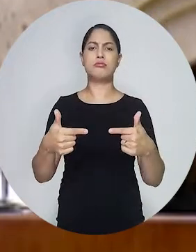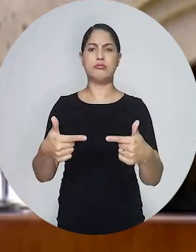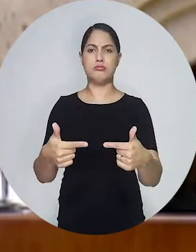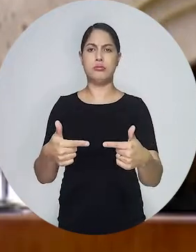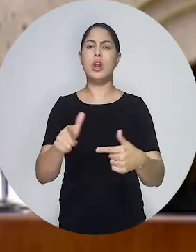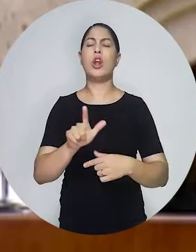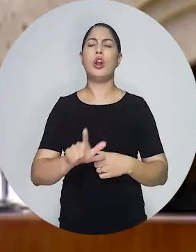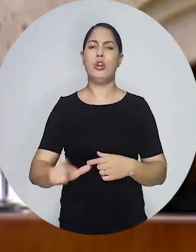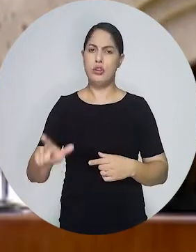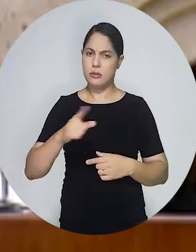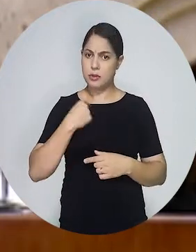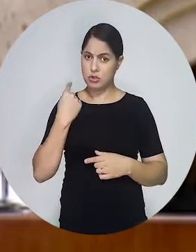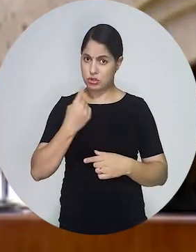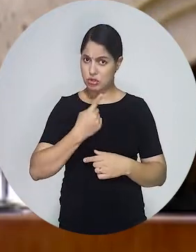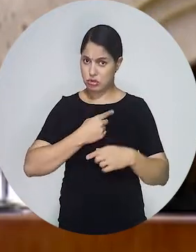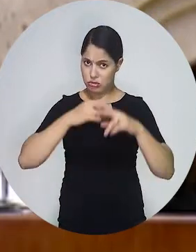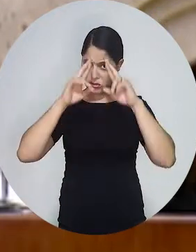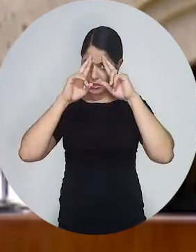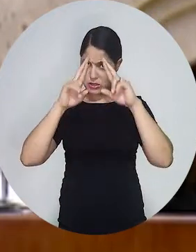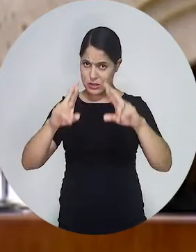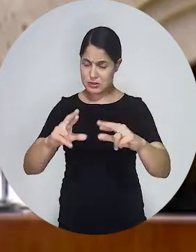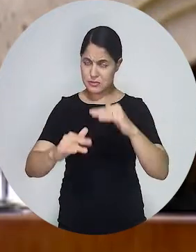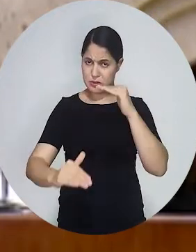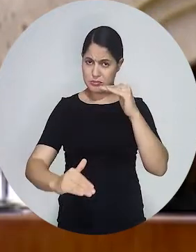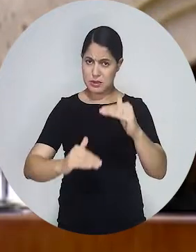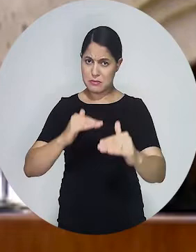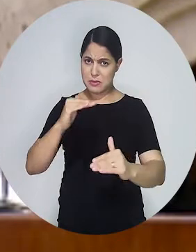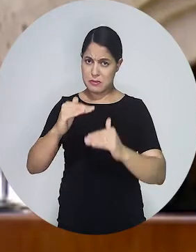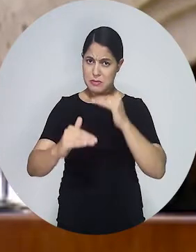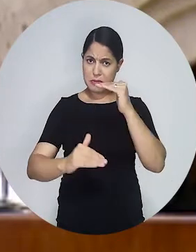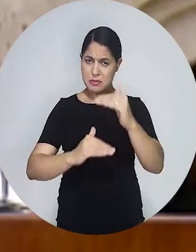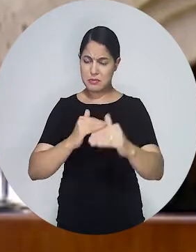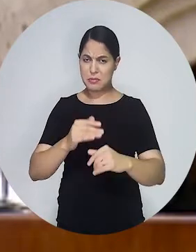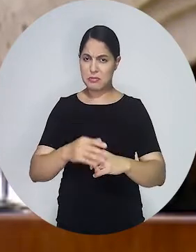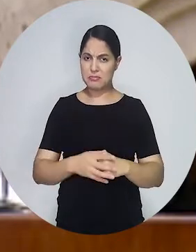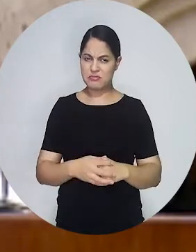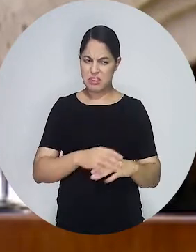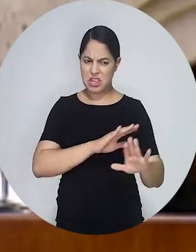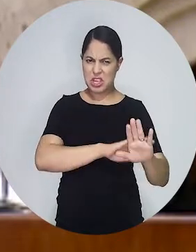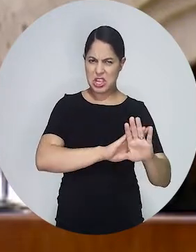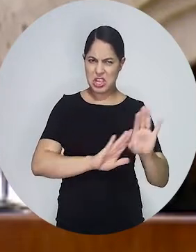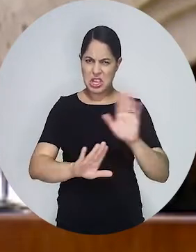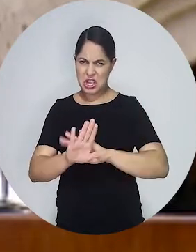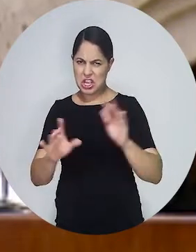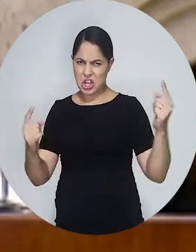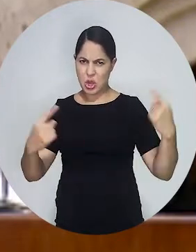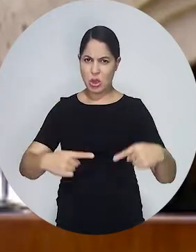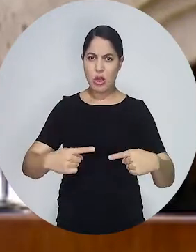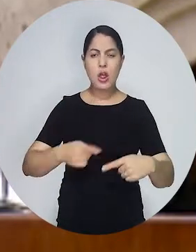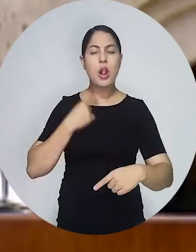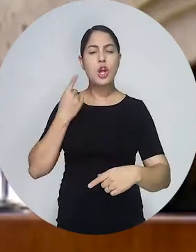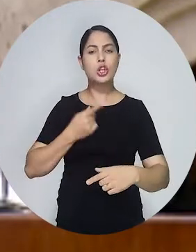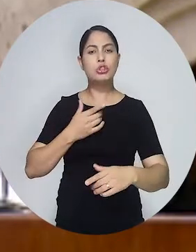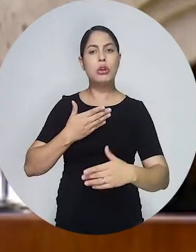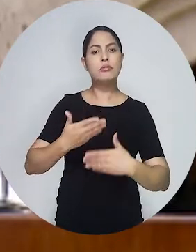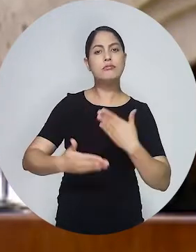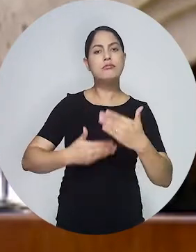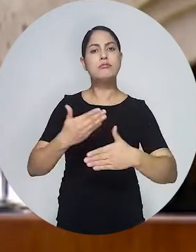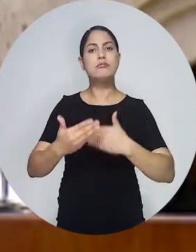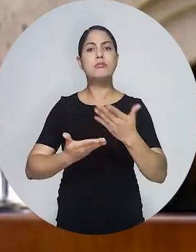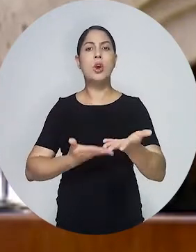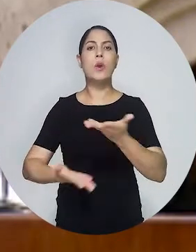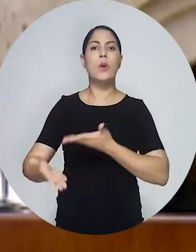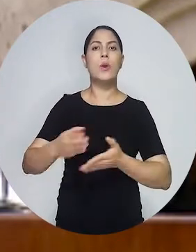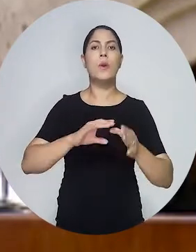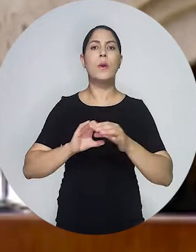havia hostilidade, construímos respeito. Onde havia antagonismo, estimulamos